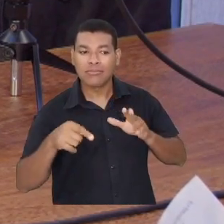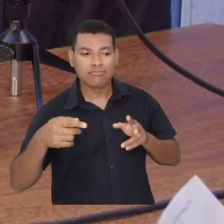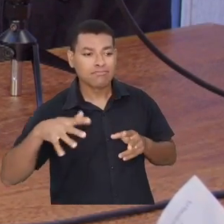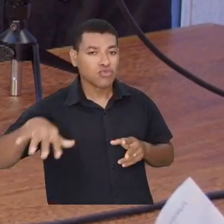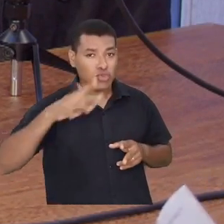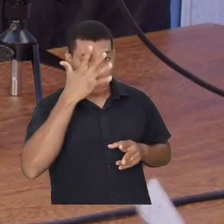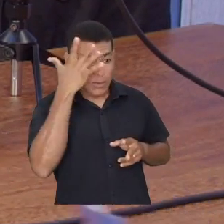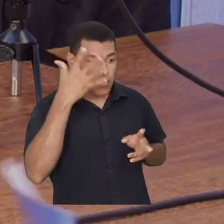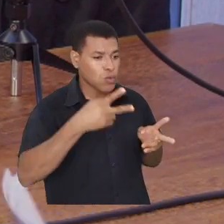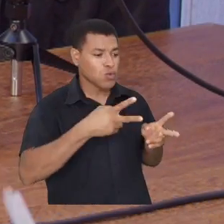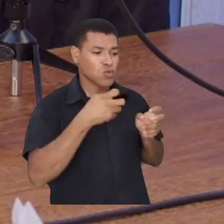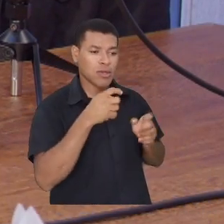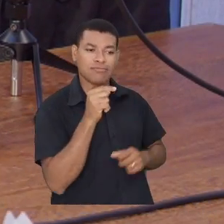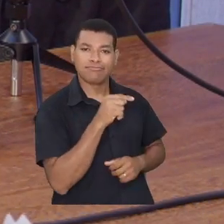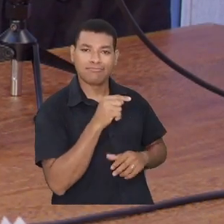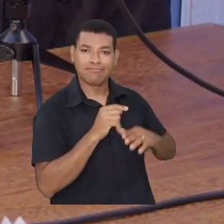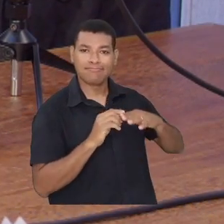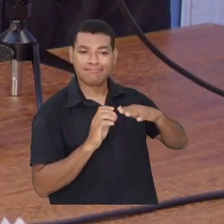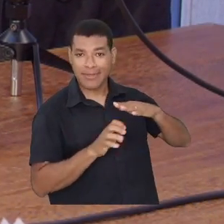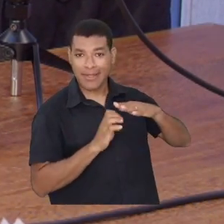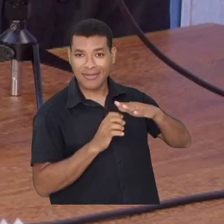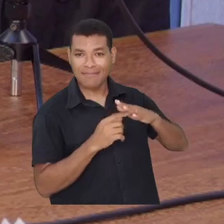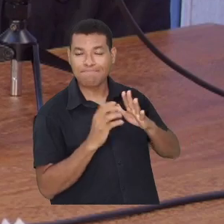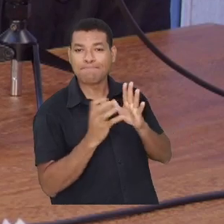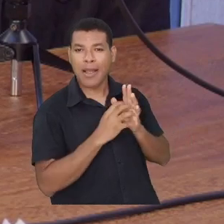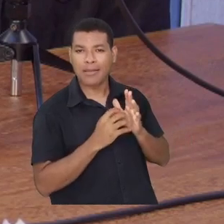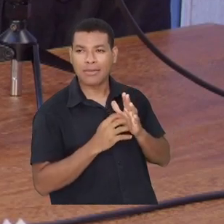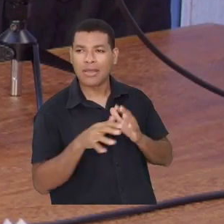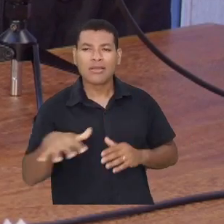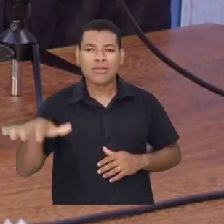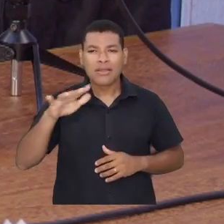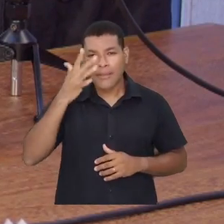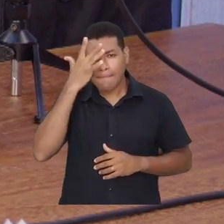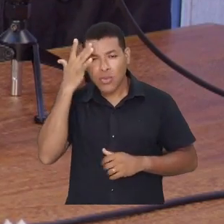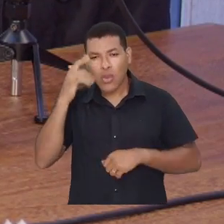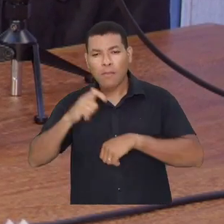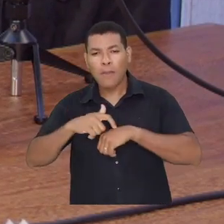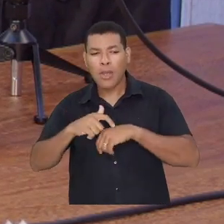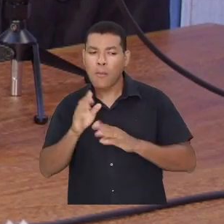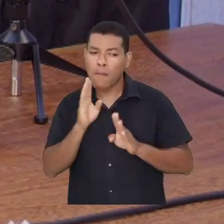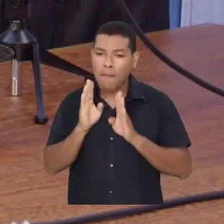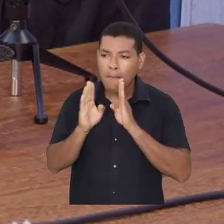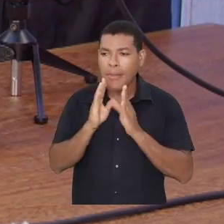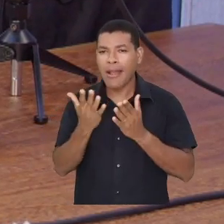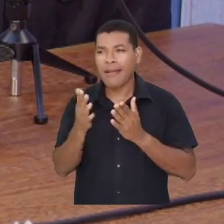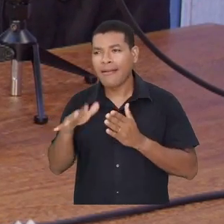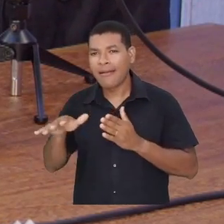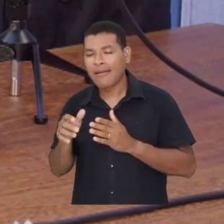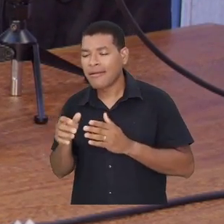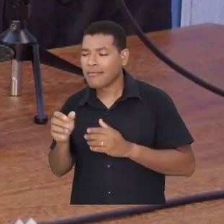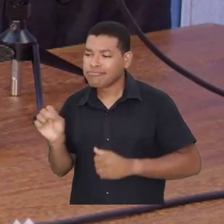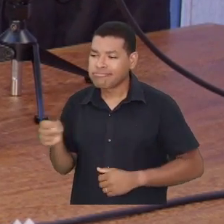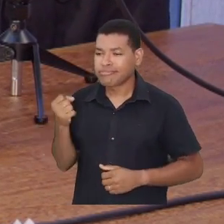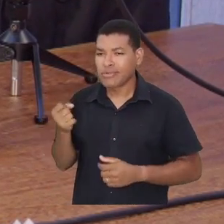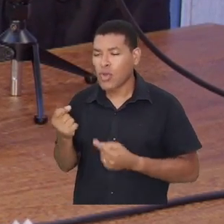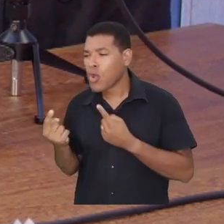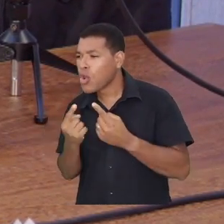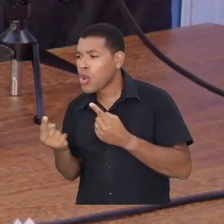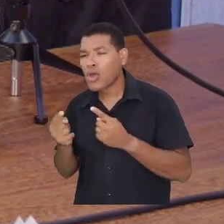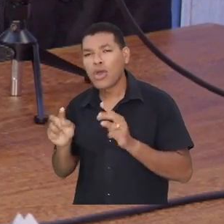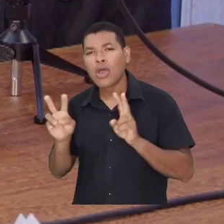percepção que as pessoas têm da sua marca. Então, o que, que elas estão falando ali na mesa do bar sobre a empresa que elas trabalham, né?